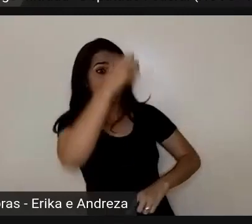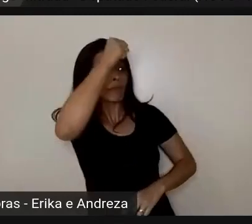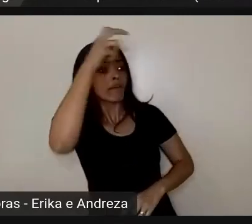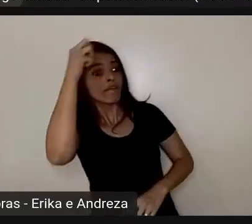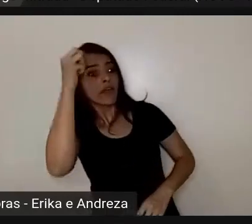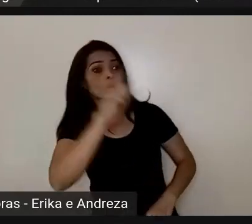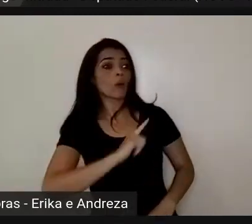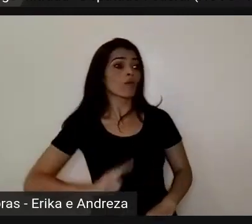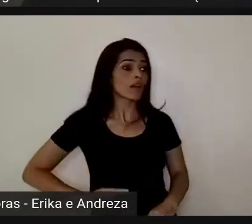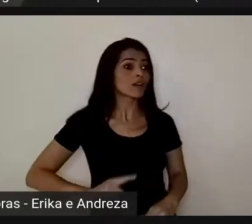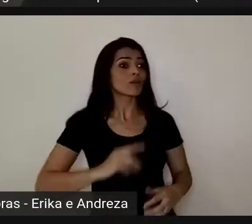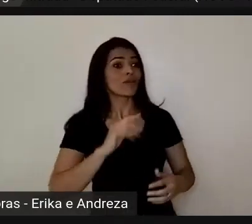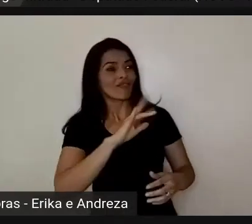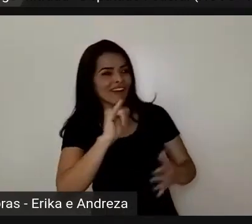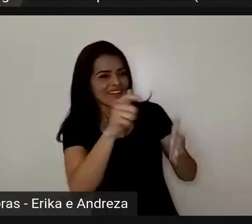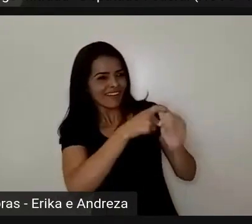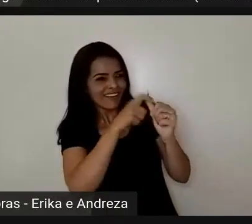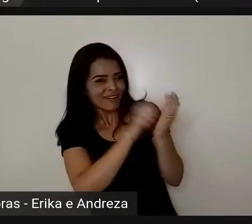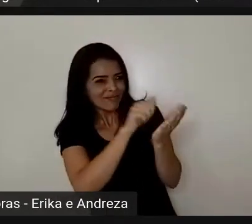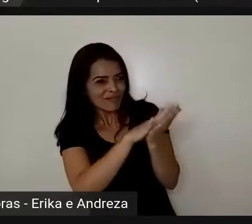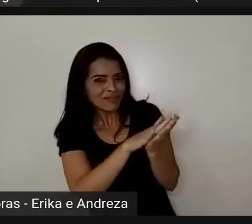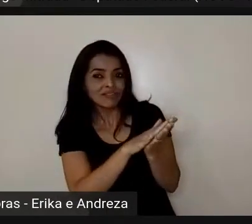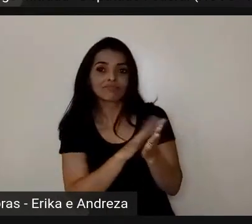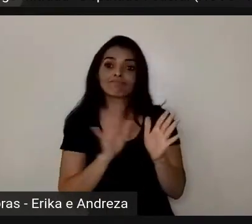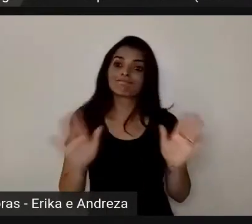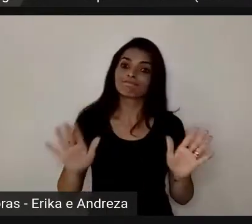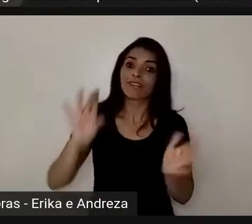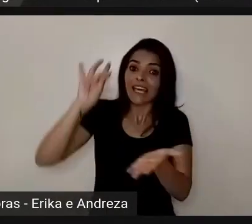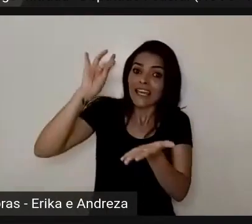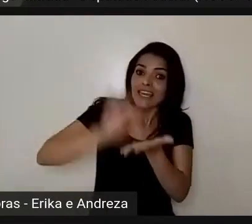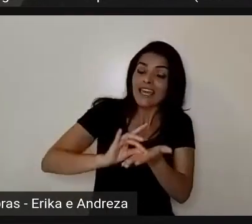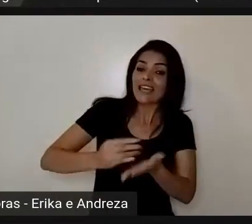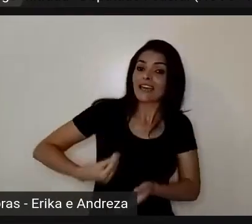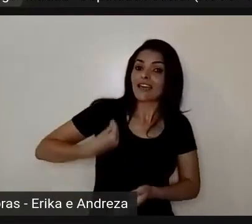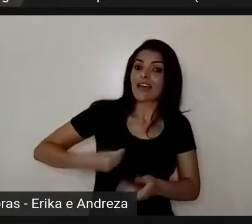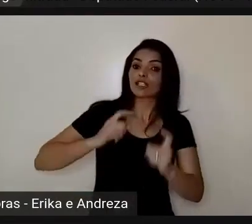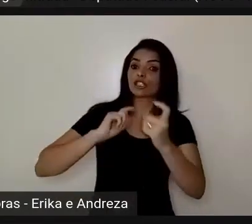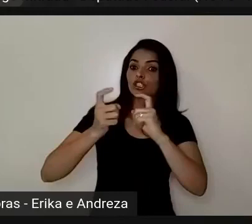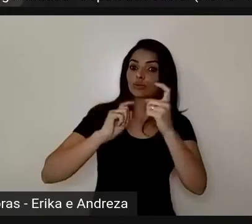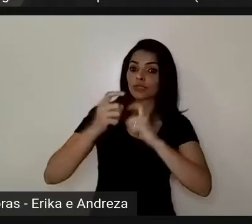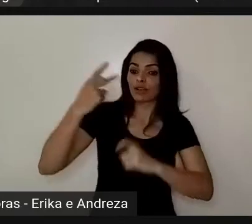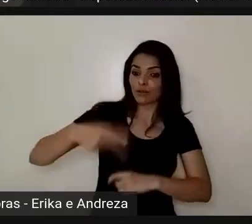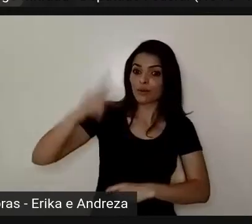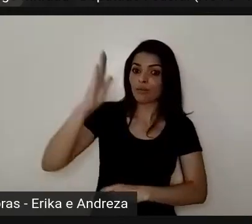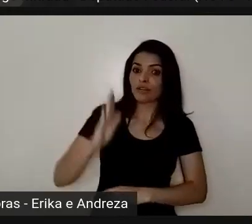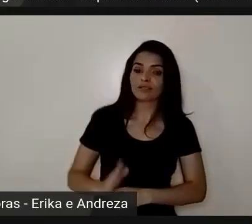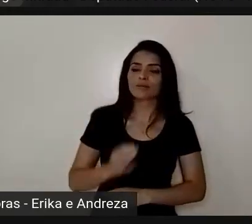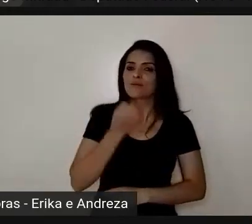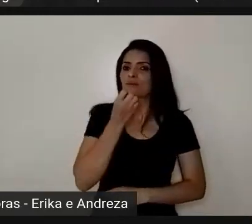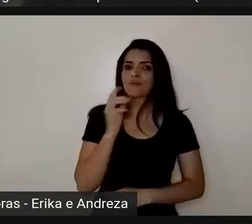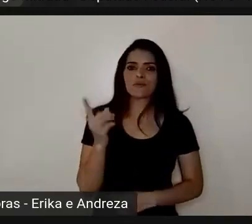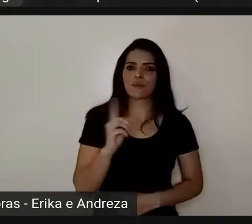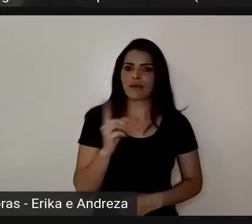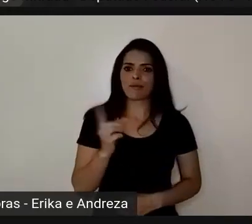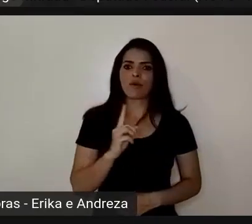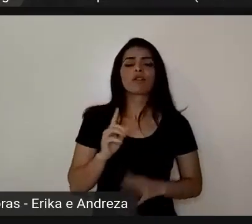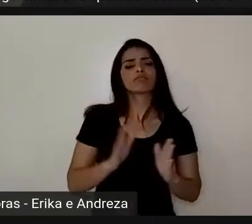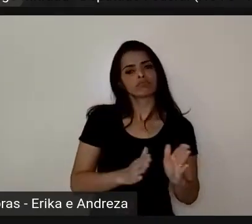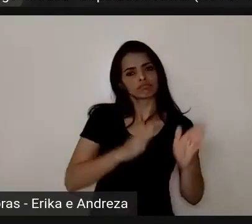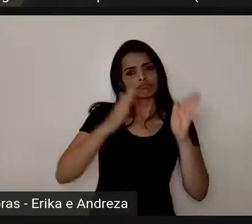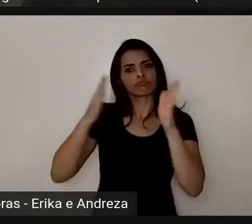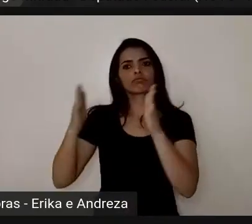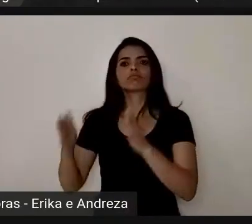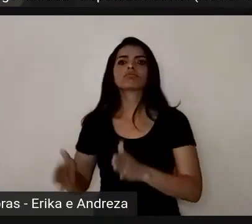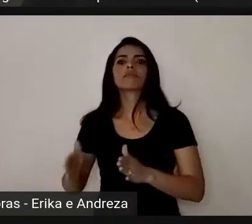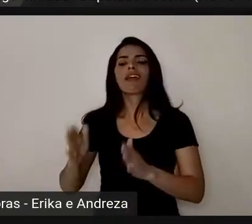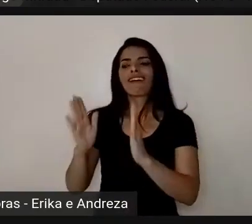Esse tipo de situação que, infelizmente, na prática da administração no Brasil, não são tão raras, né? E aí, do outro lado, do lado do